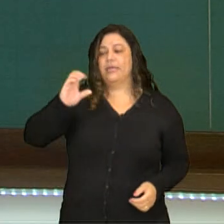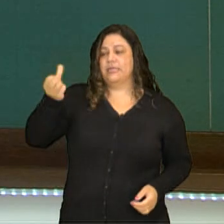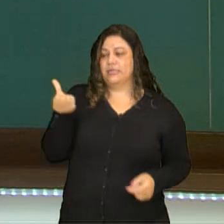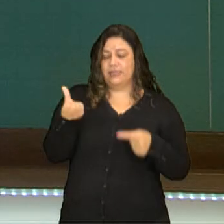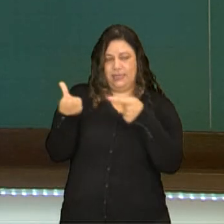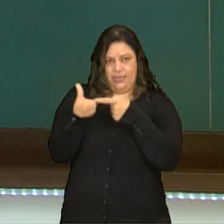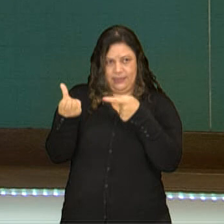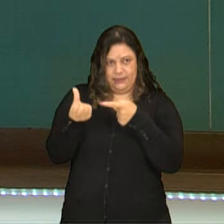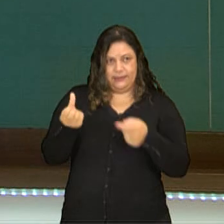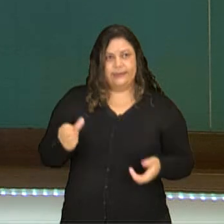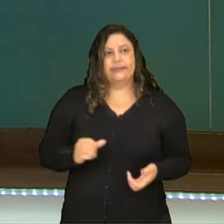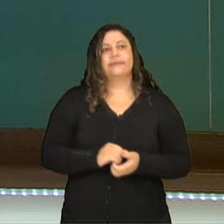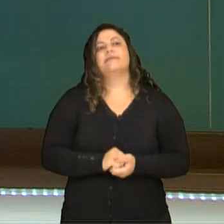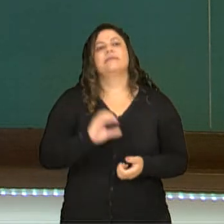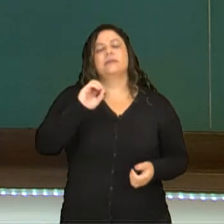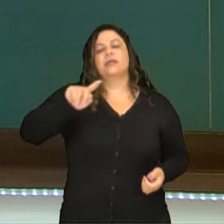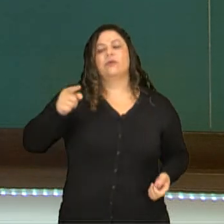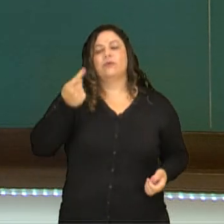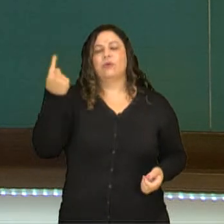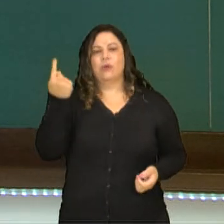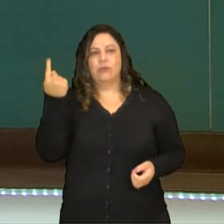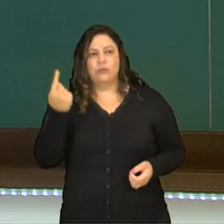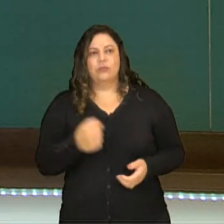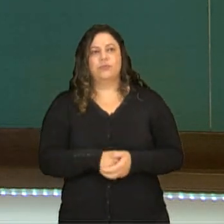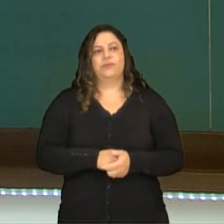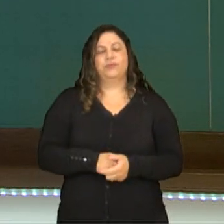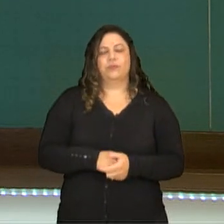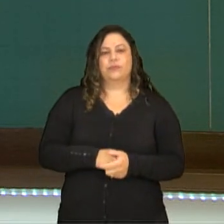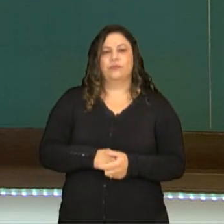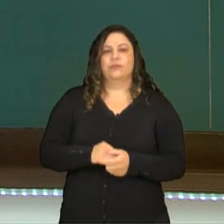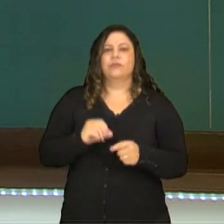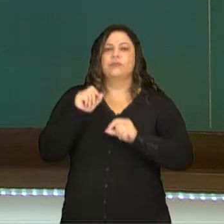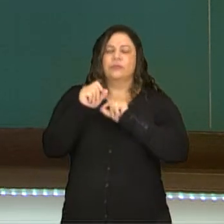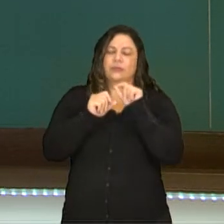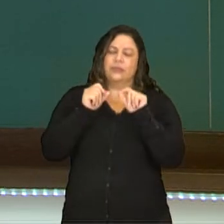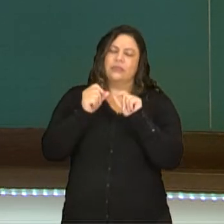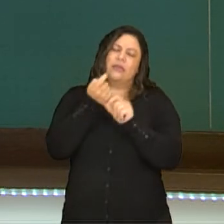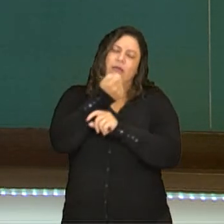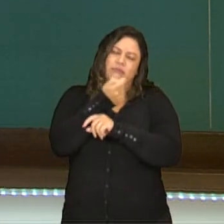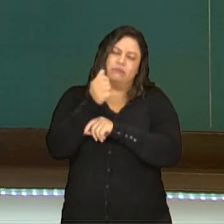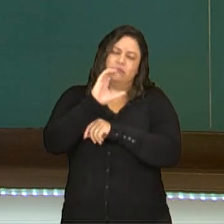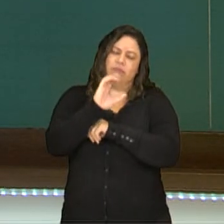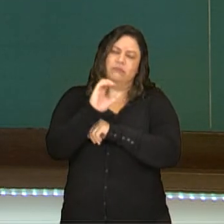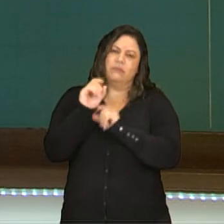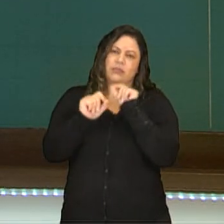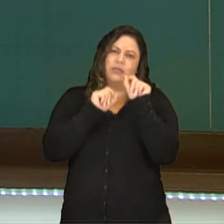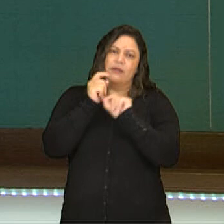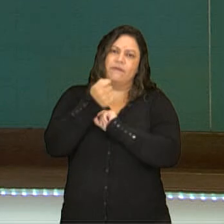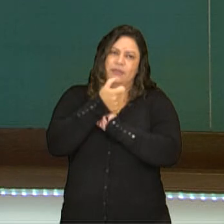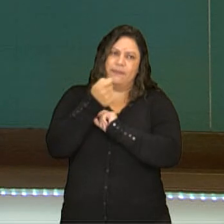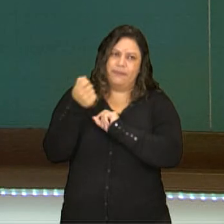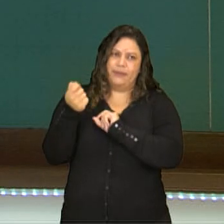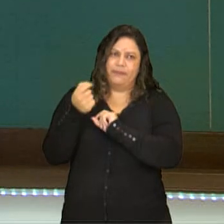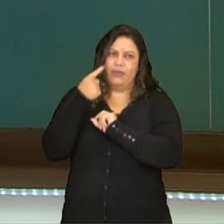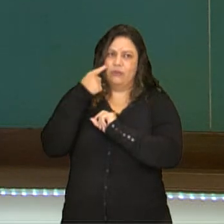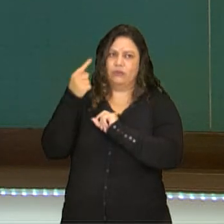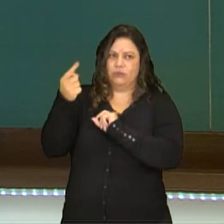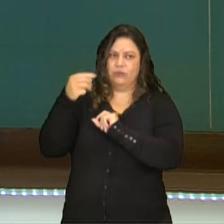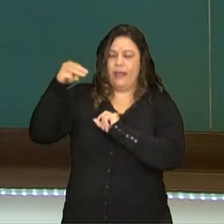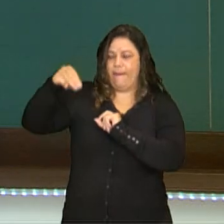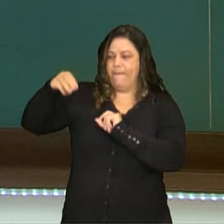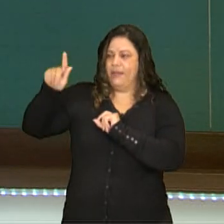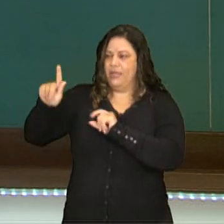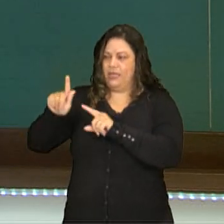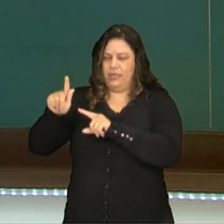0,1 miligramas. Vitaminas e minerais, gente, são pouquinho, tá? É bem menos que a gente precisa, então por isso